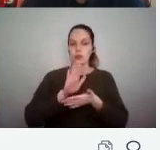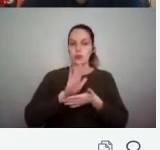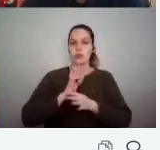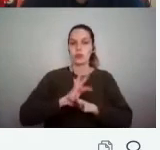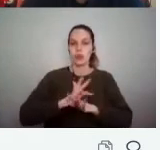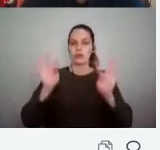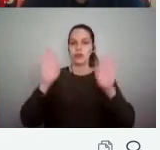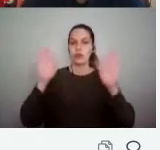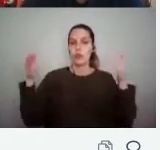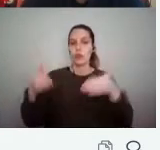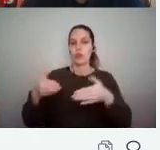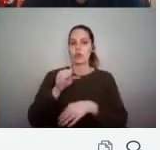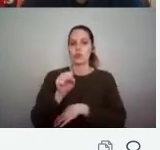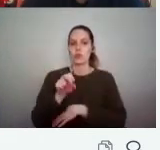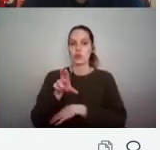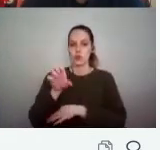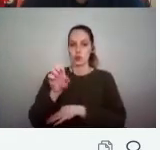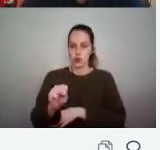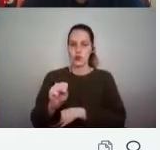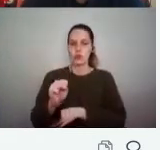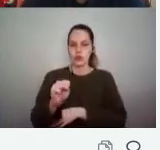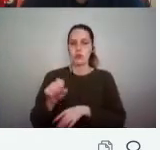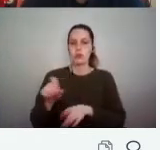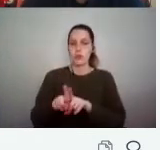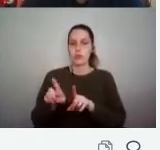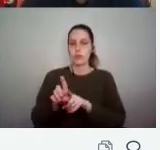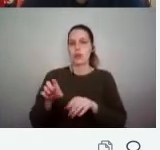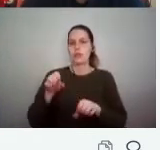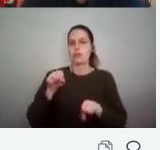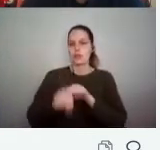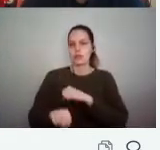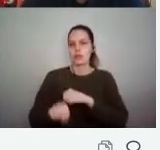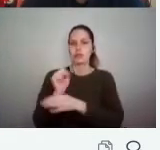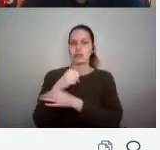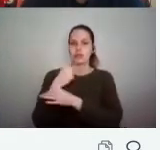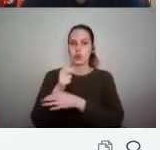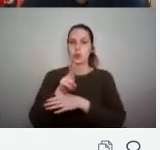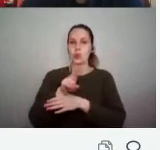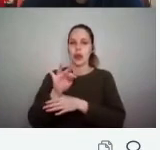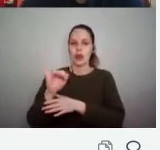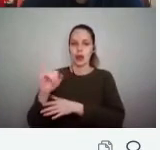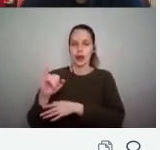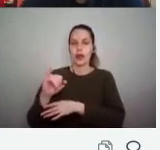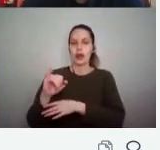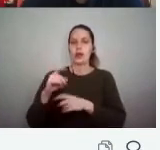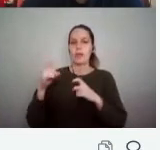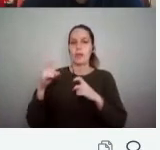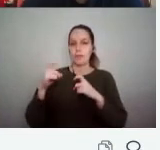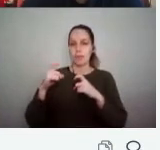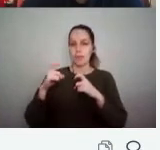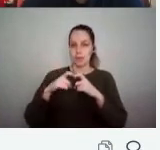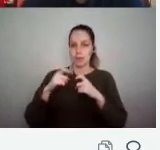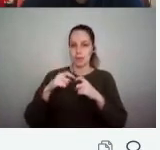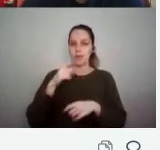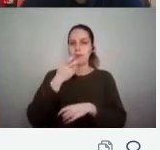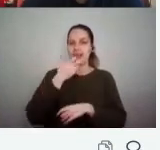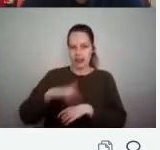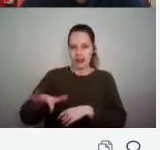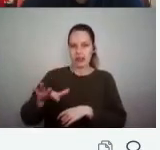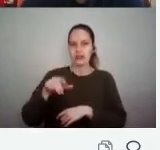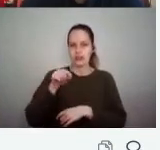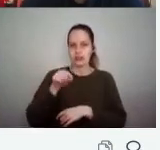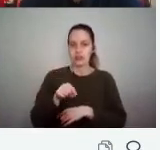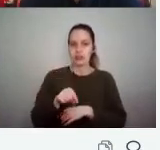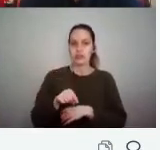SUS pela Escola do GHC, é fisioterapeuta da UTI pediátrica do Conceição da Criança, é chefe